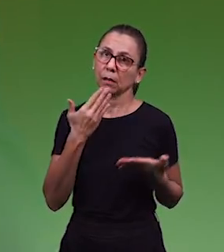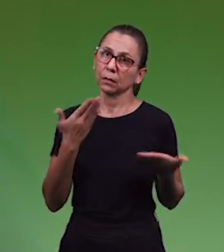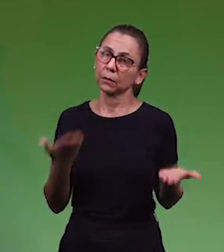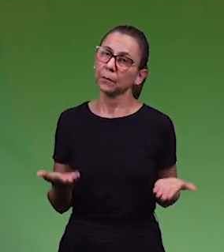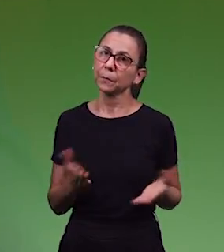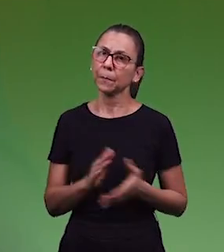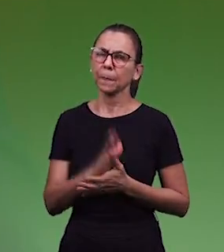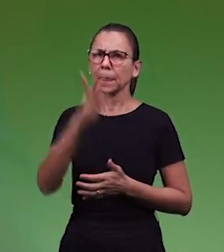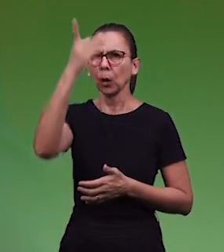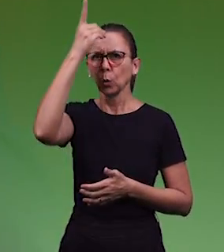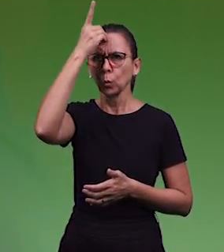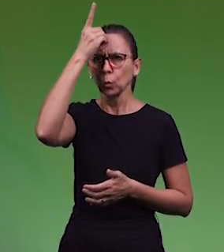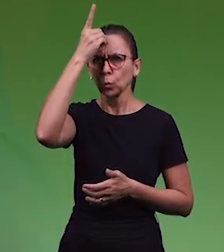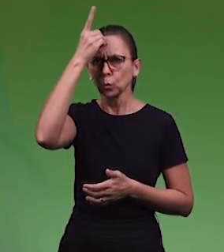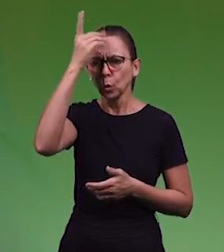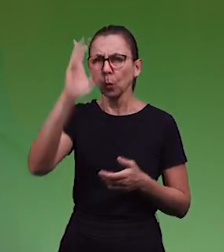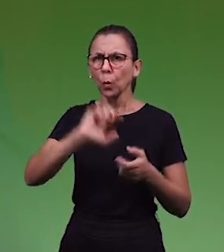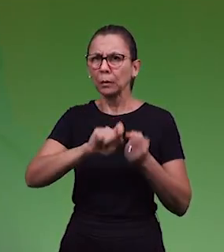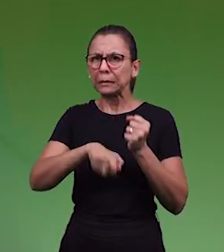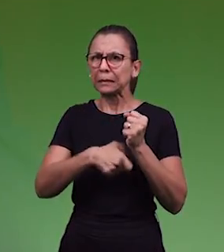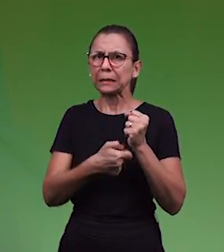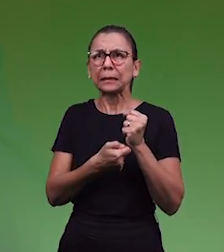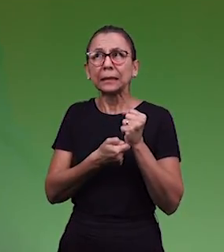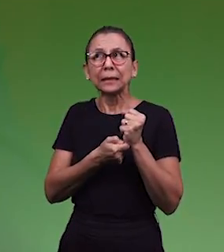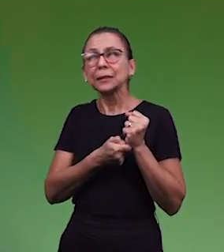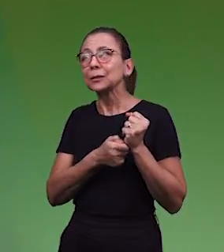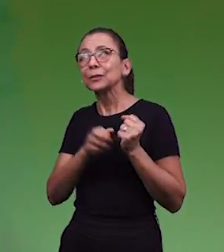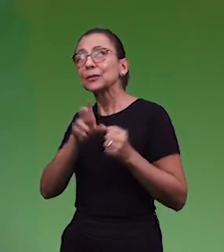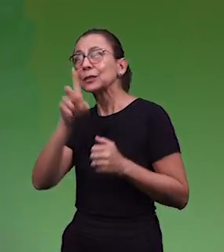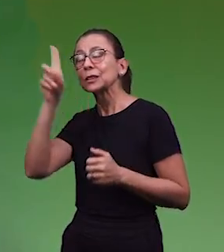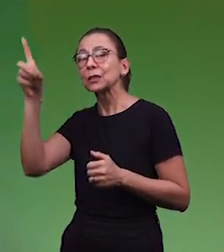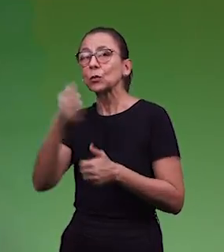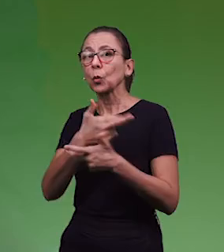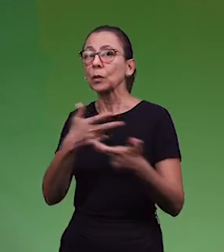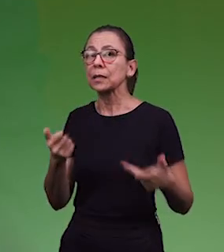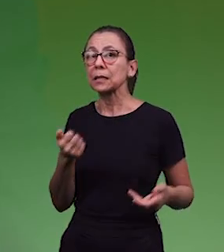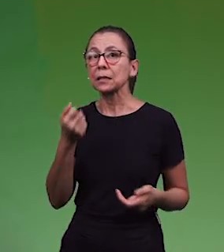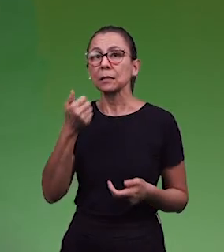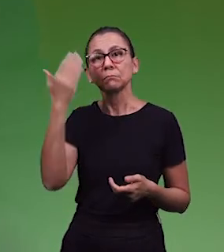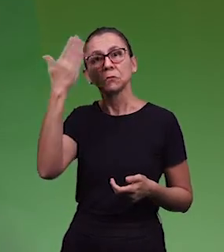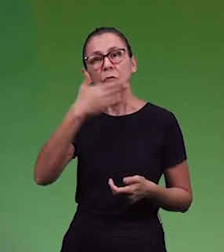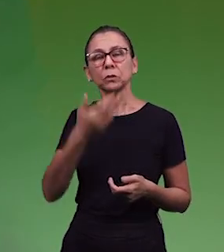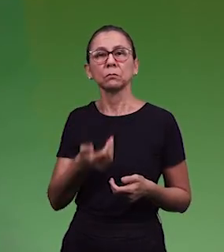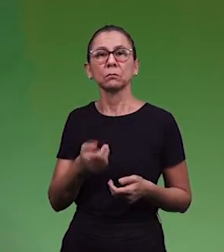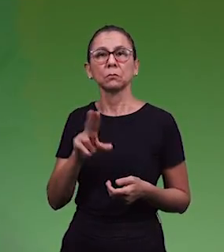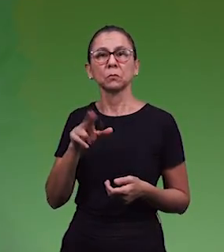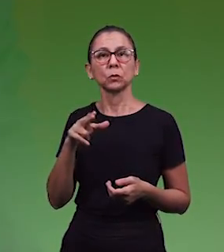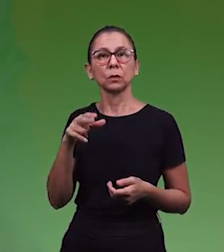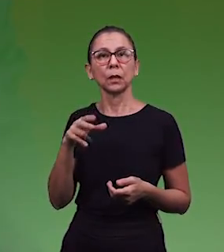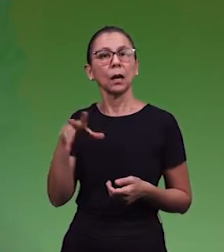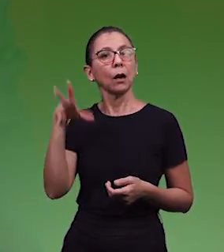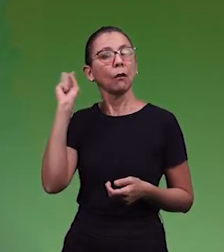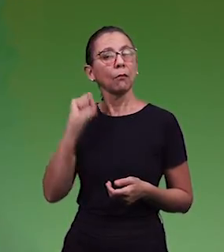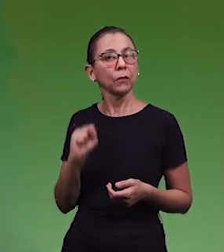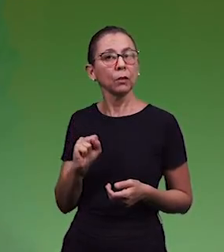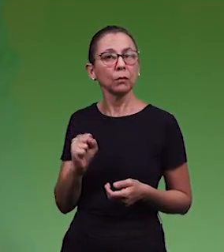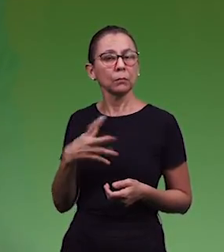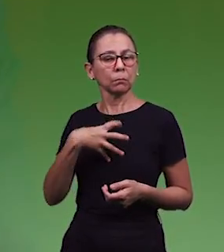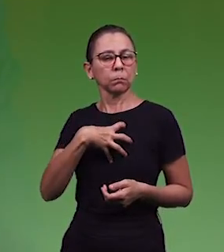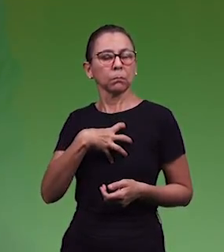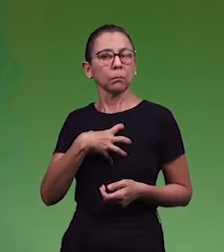não viram, nem subiu ao coração do homem. Então, se nós queremos um culto revelado, nós precisamos de dons